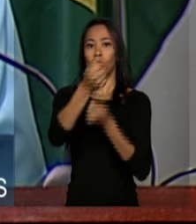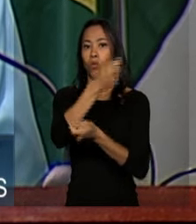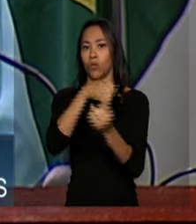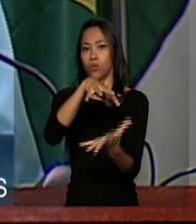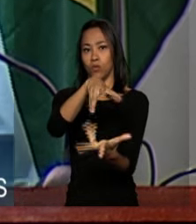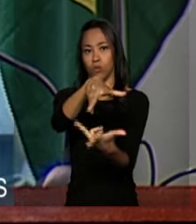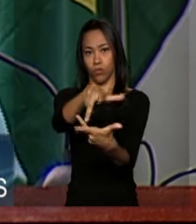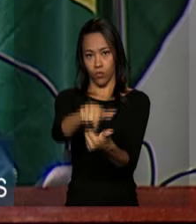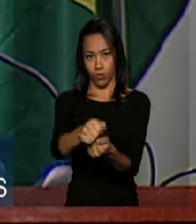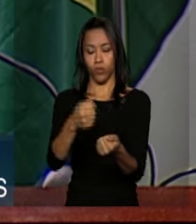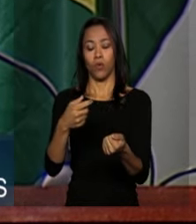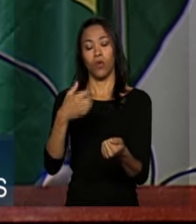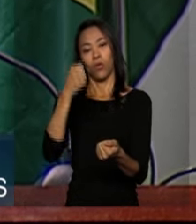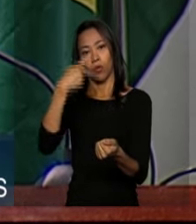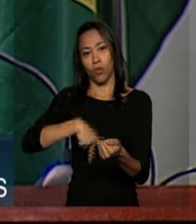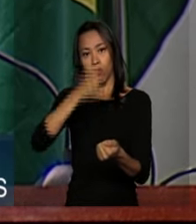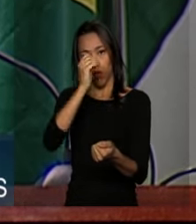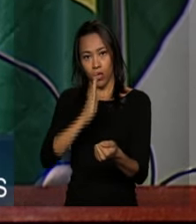quais participamos